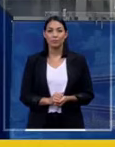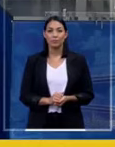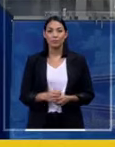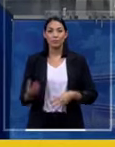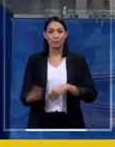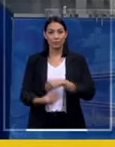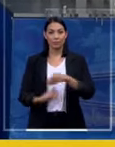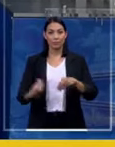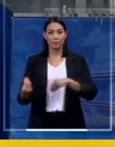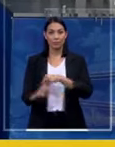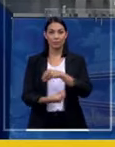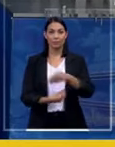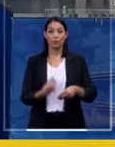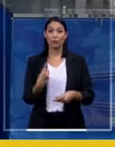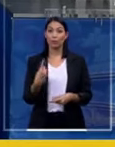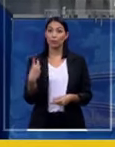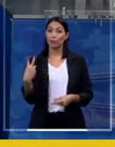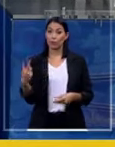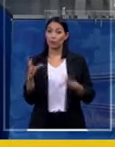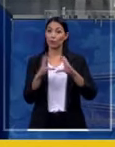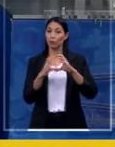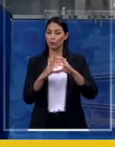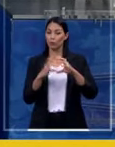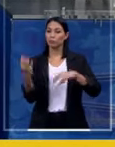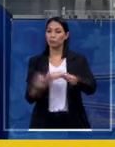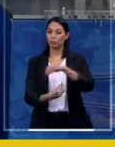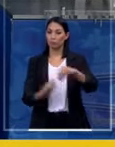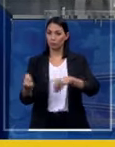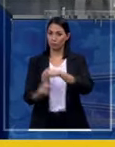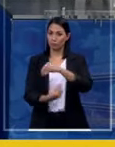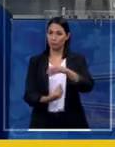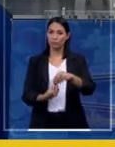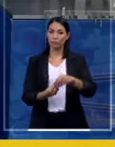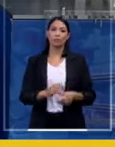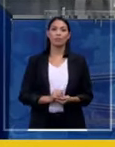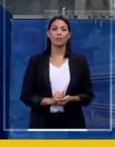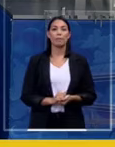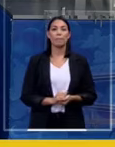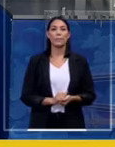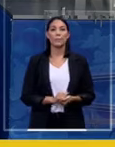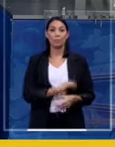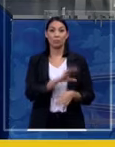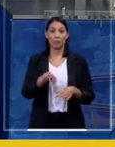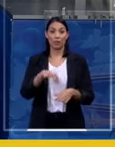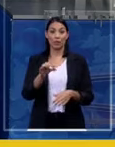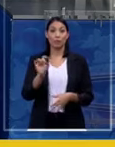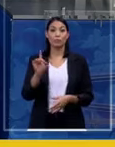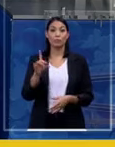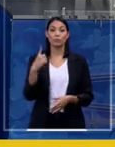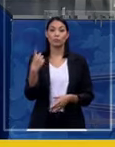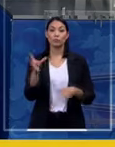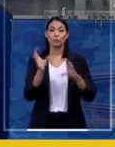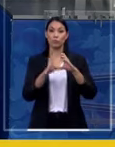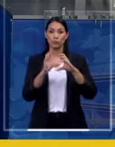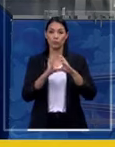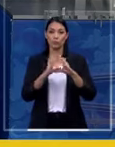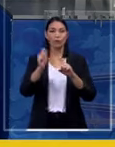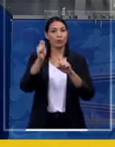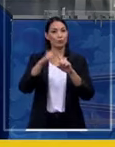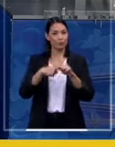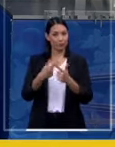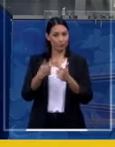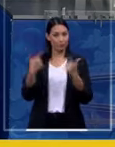Globo girando, as 12 bolas presentes. No globo número 3, vai ser sorteado apenas uma bola para definir o mês